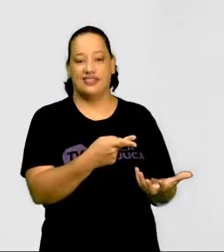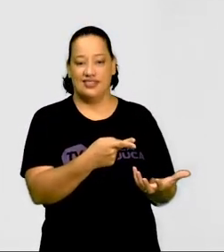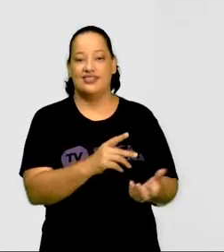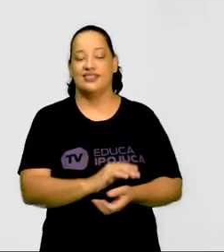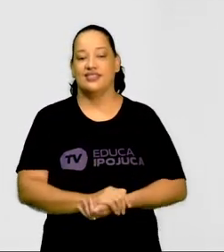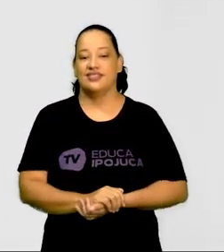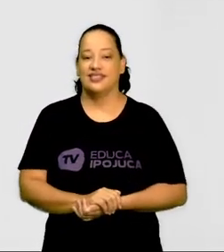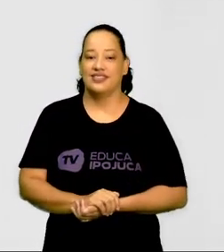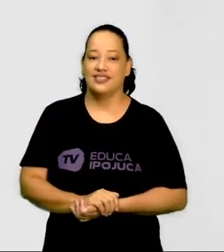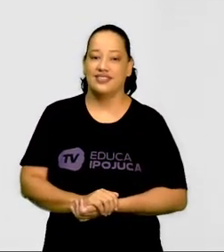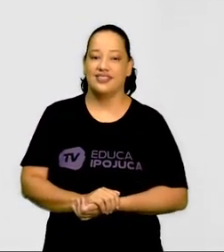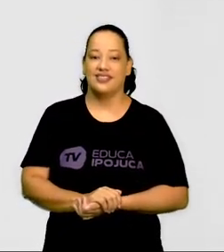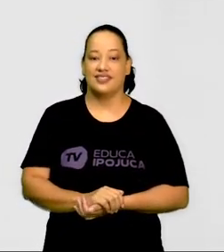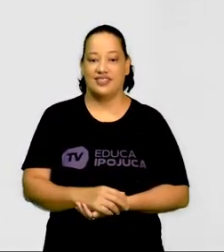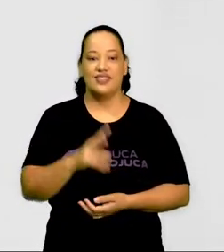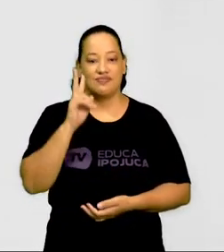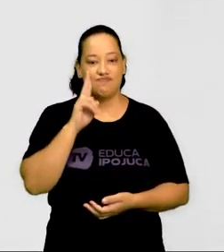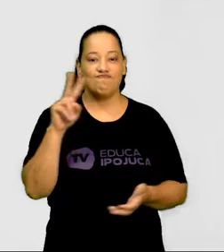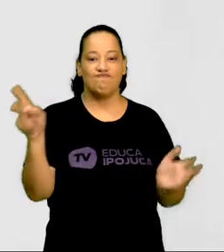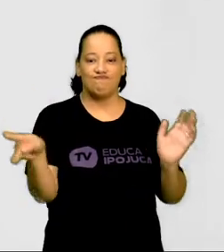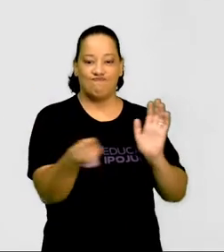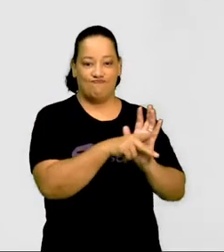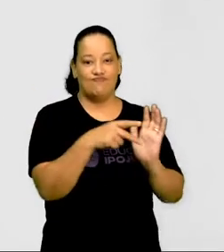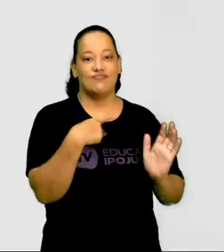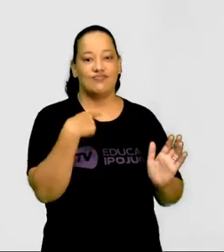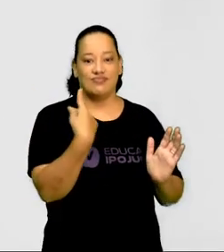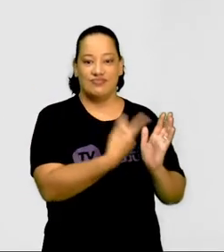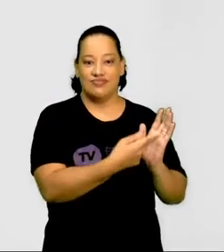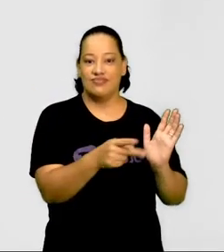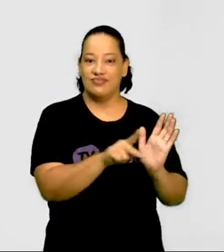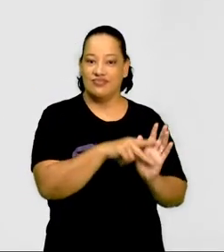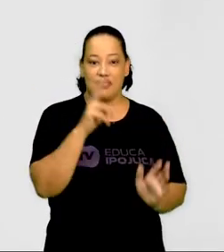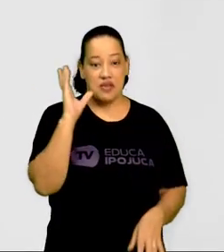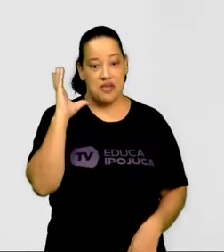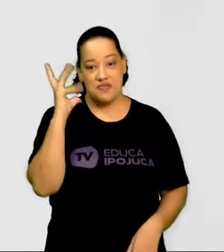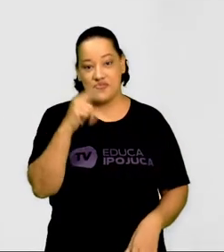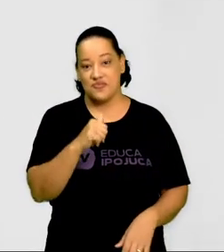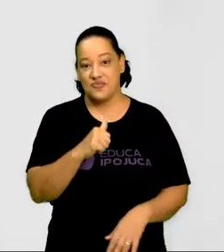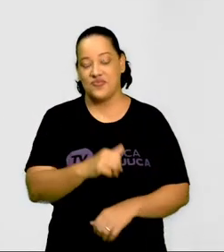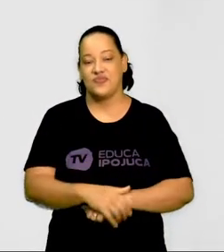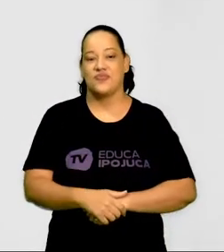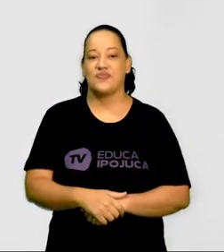planeta. Olha só que imagem linda!